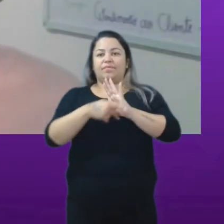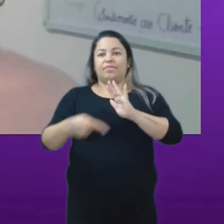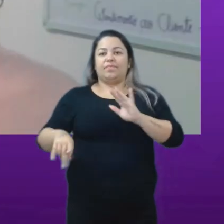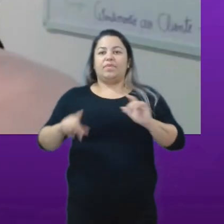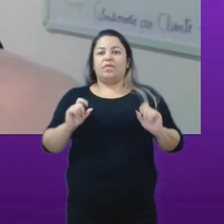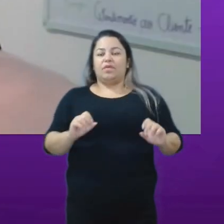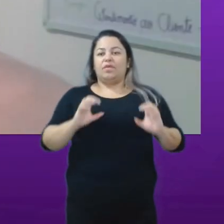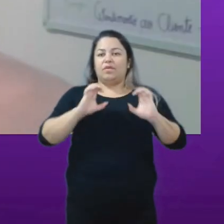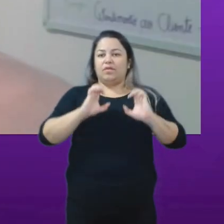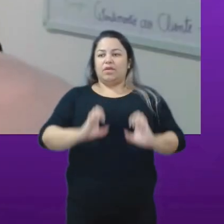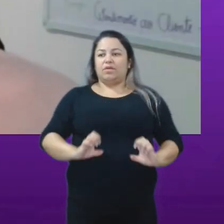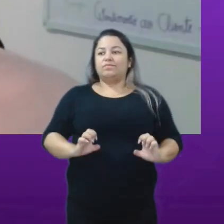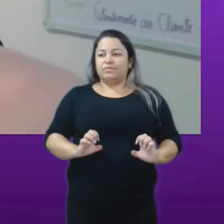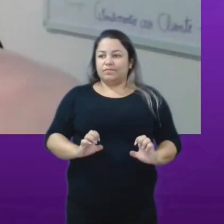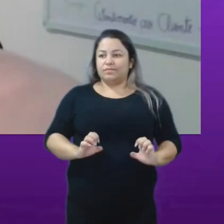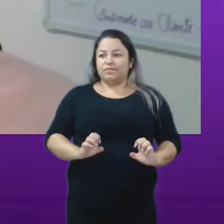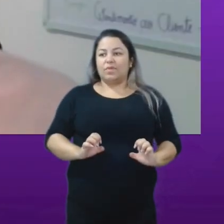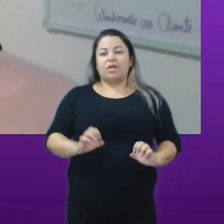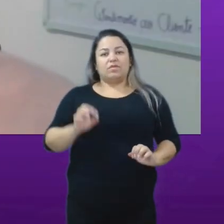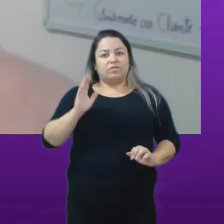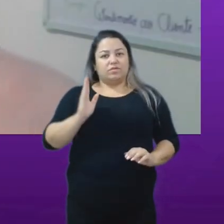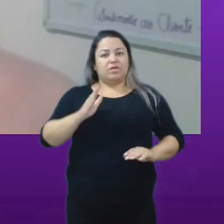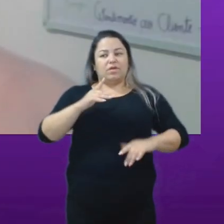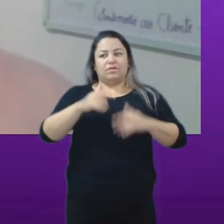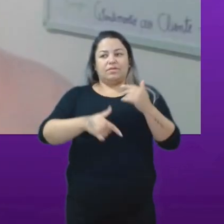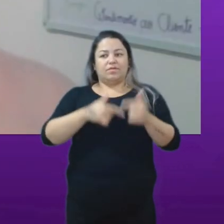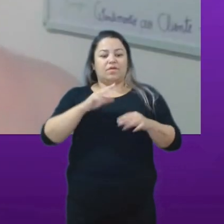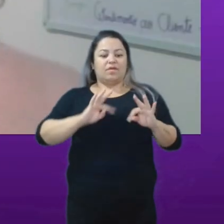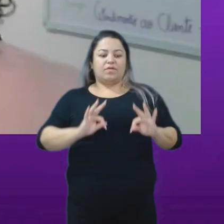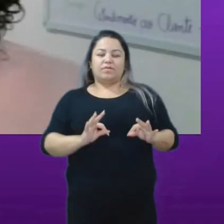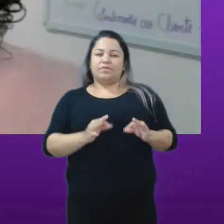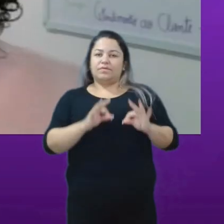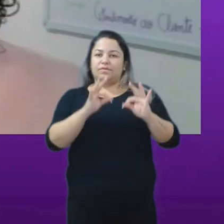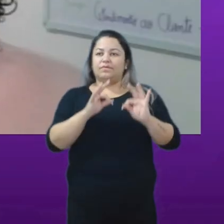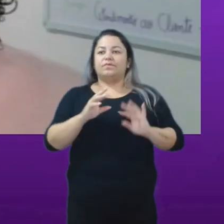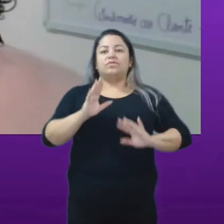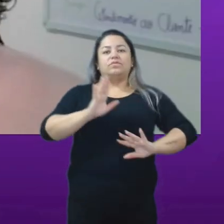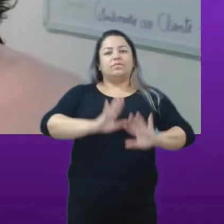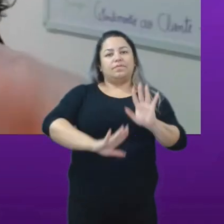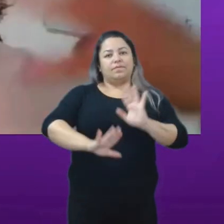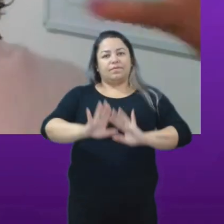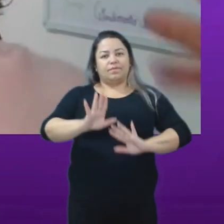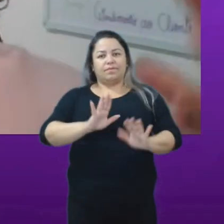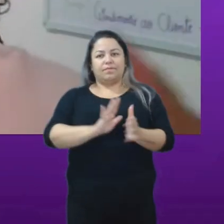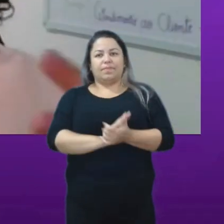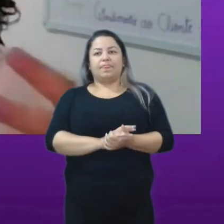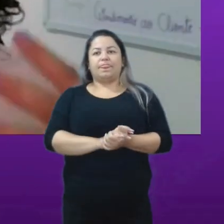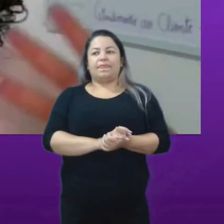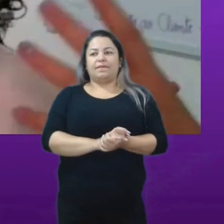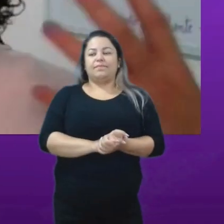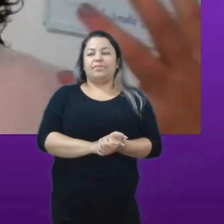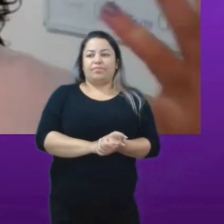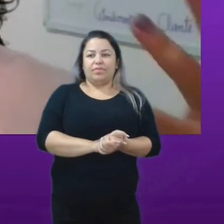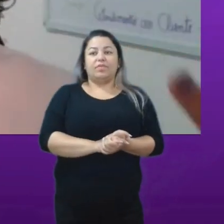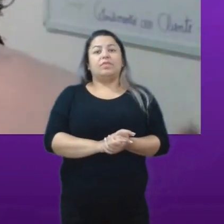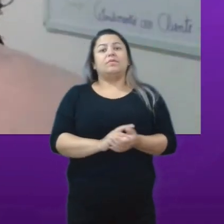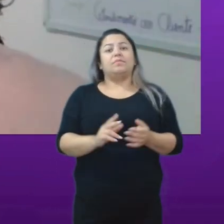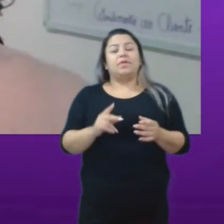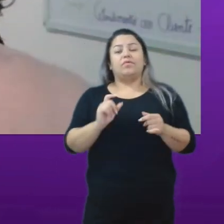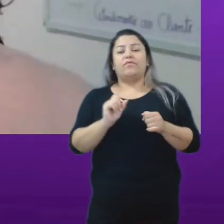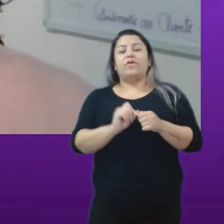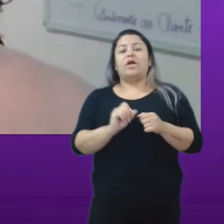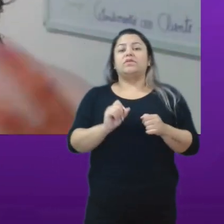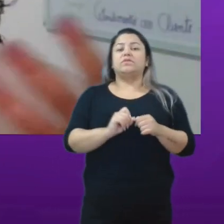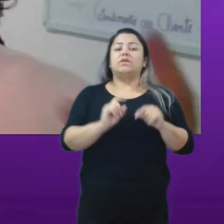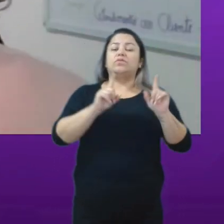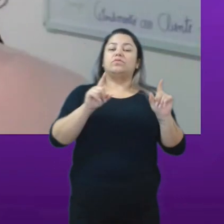A gente já atuava com tecnologias de cuidado, mas eu não entendia esse fazer do cuidado